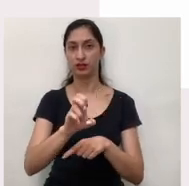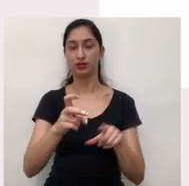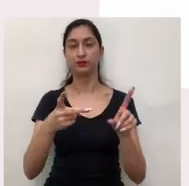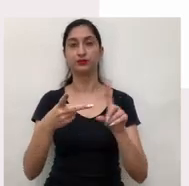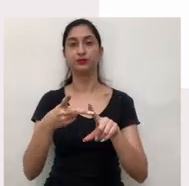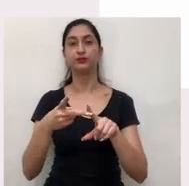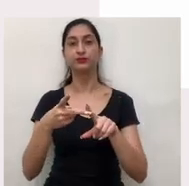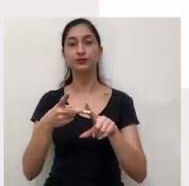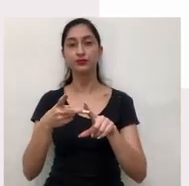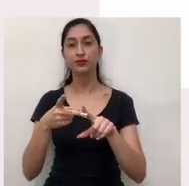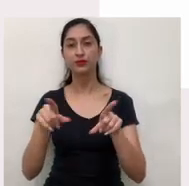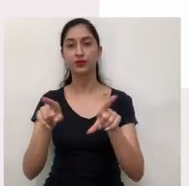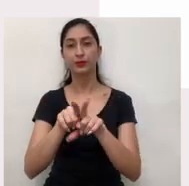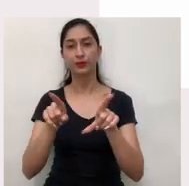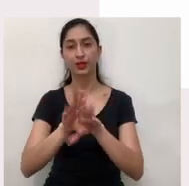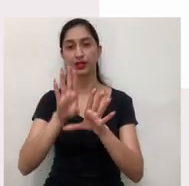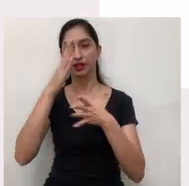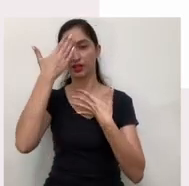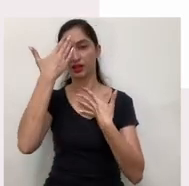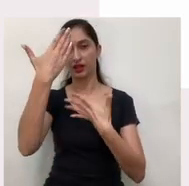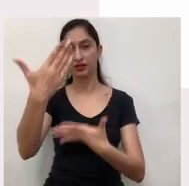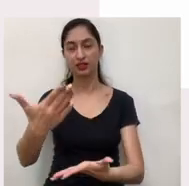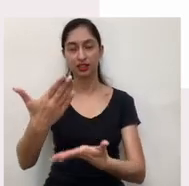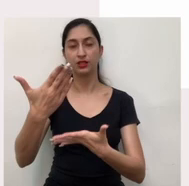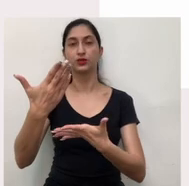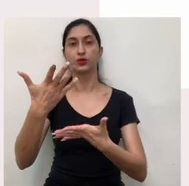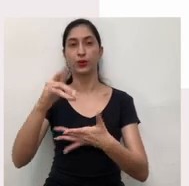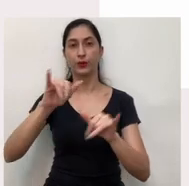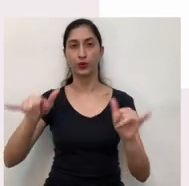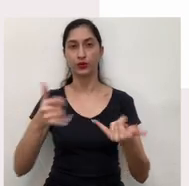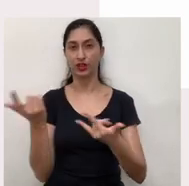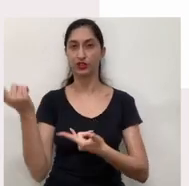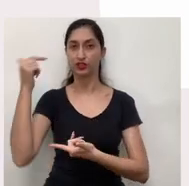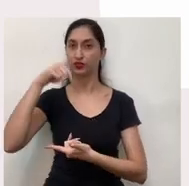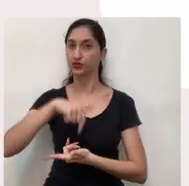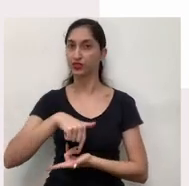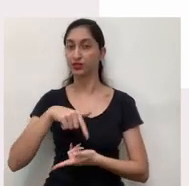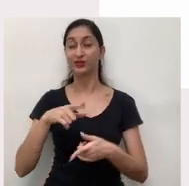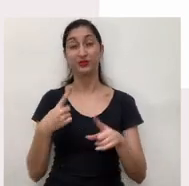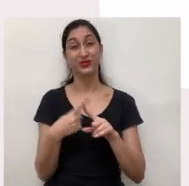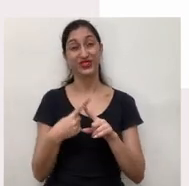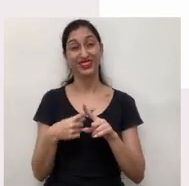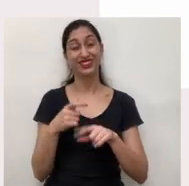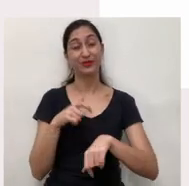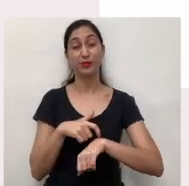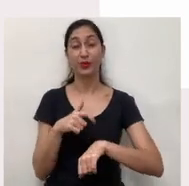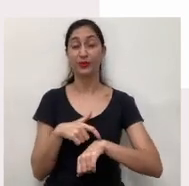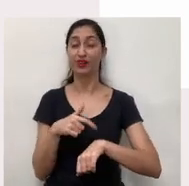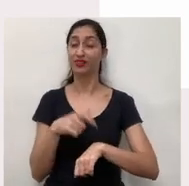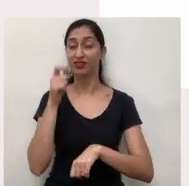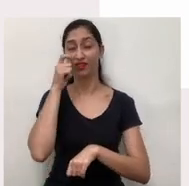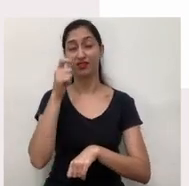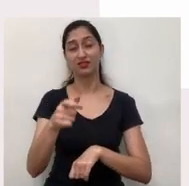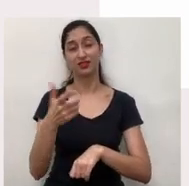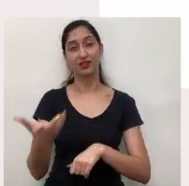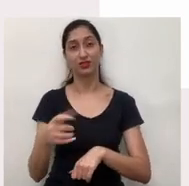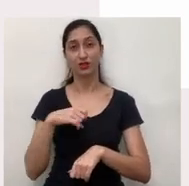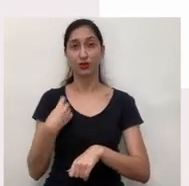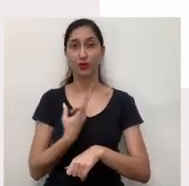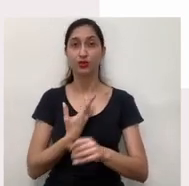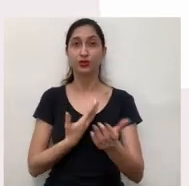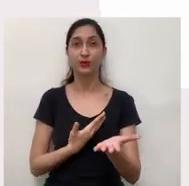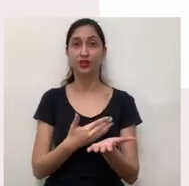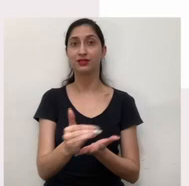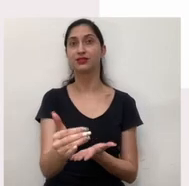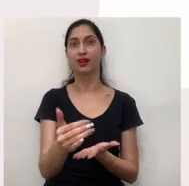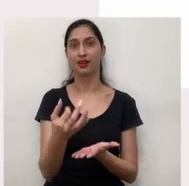Solange Coutinho, que eu também agradeço, aproveito a oportunidade para agradecer, porque esse é um momento interessante, assim, de começo,